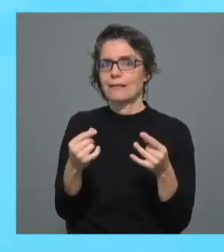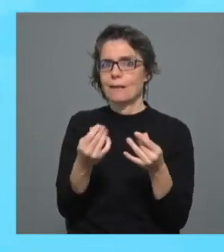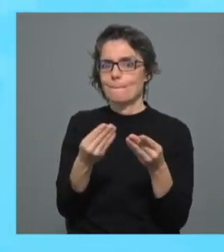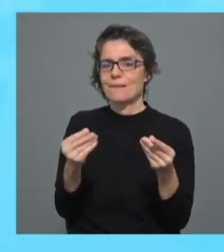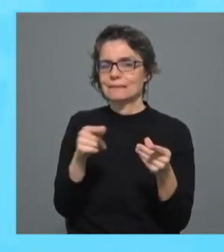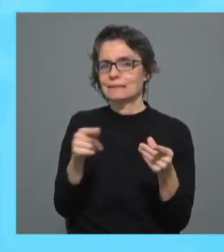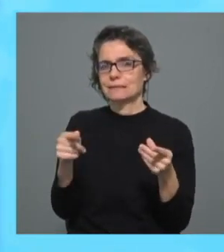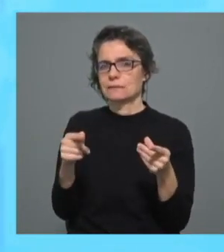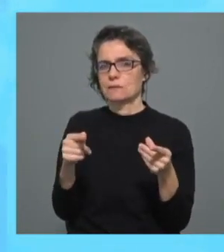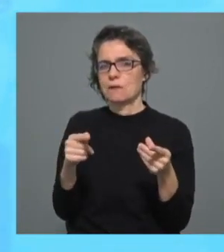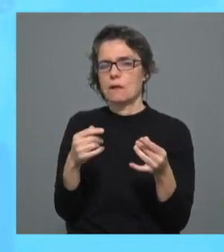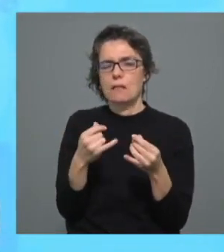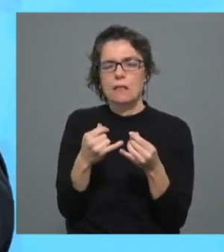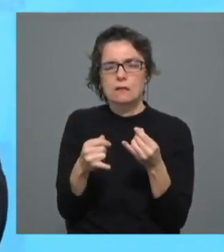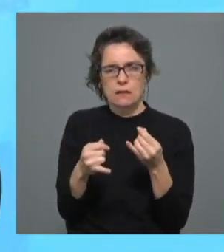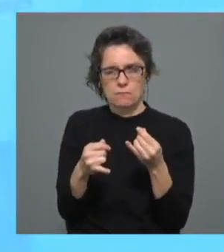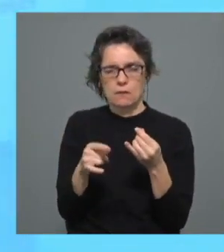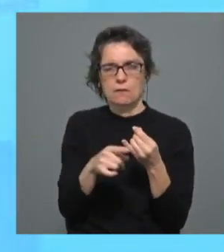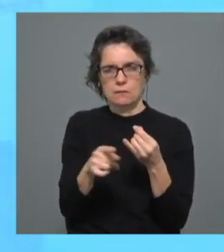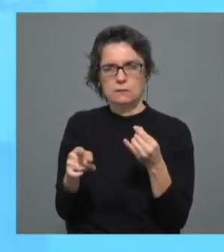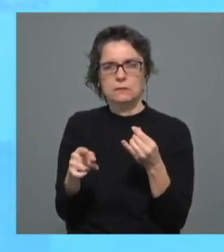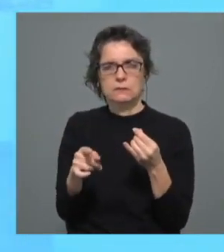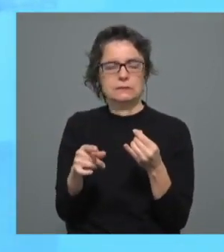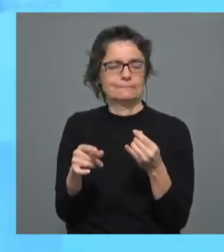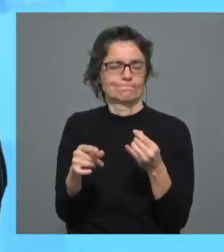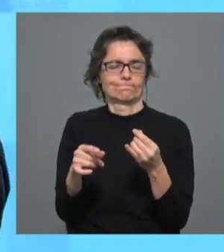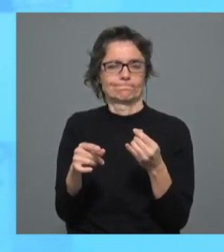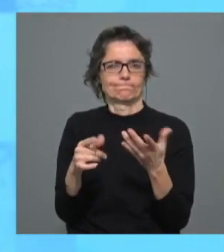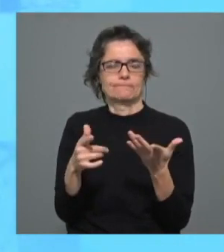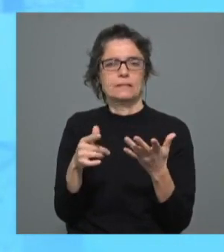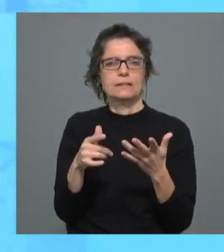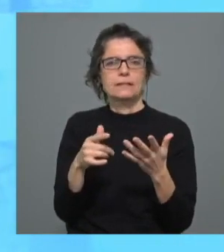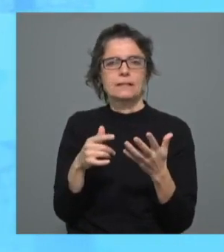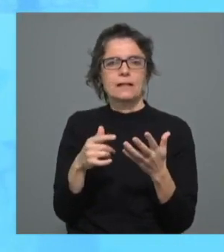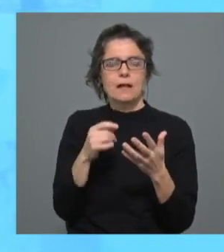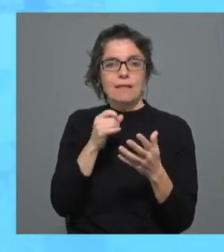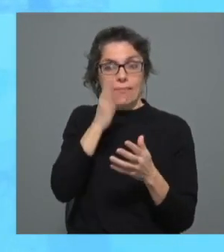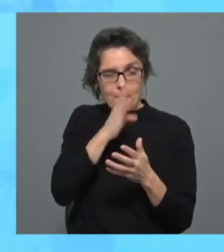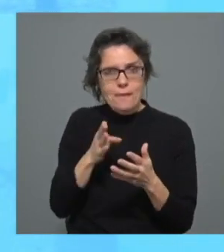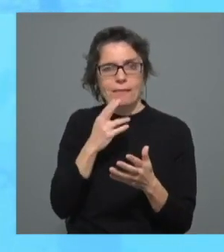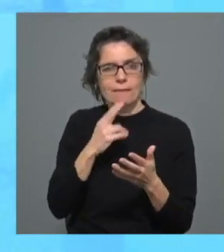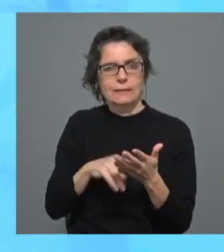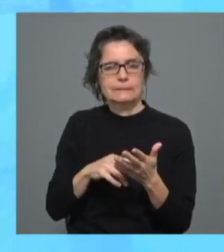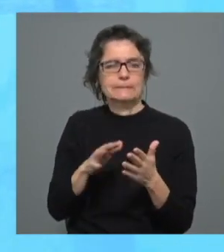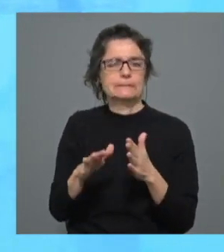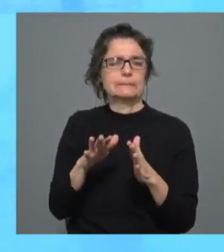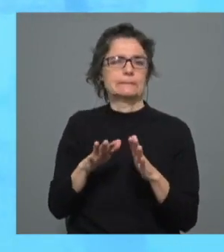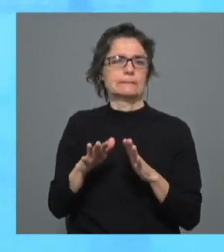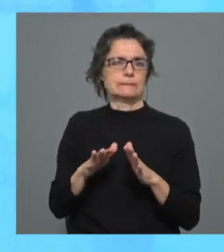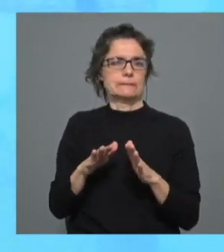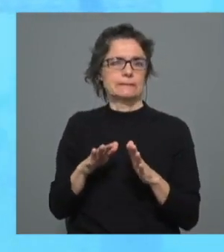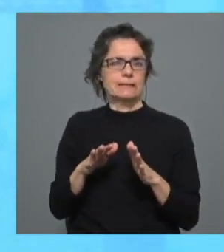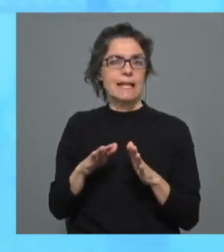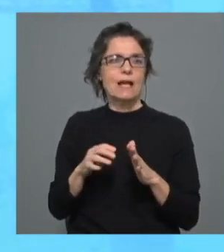ser usadas. São armas que podem ser acenadas, podem postas no prato da balança, mas numa expectativa de